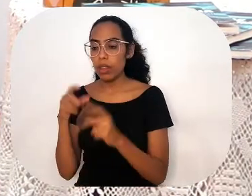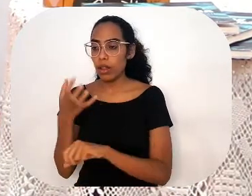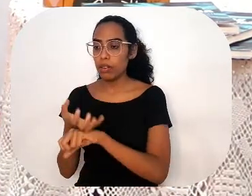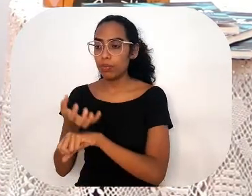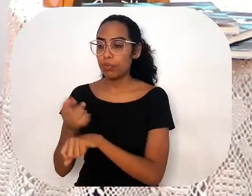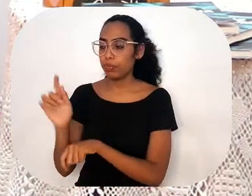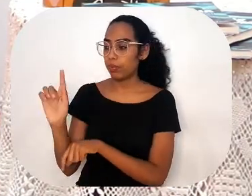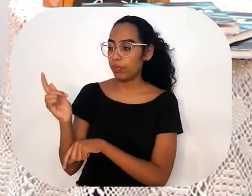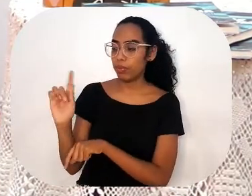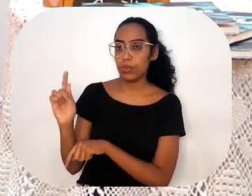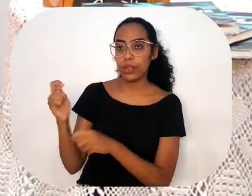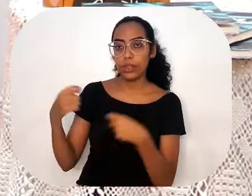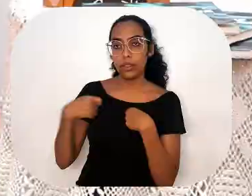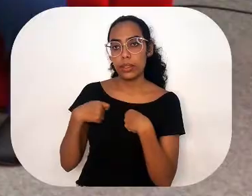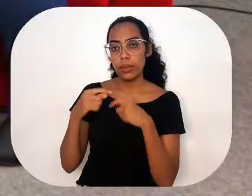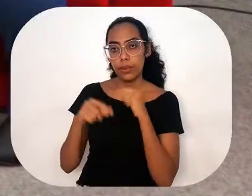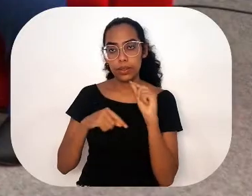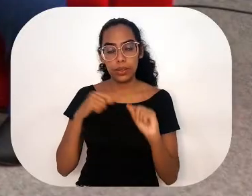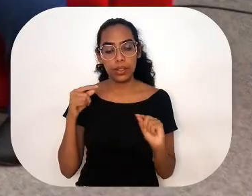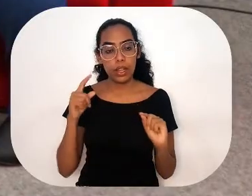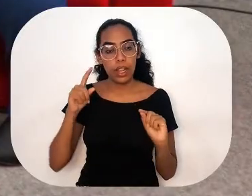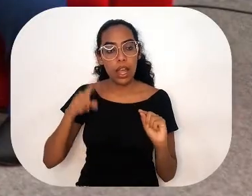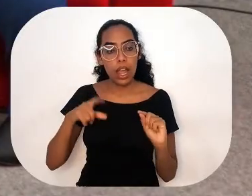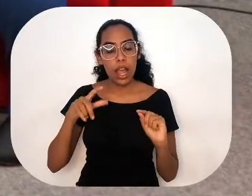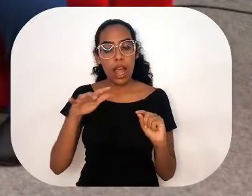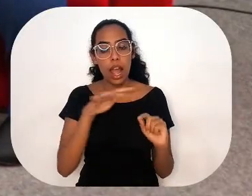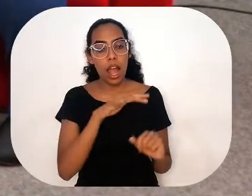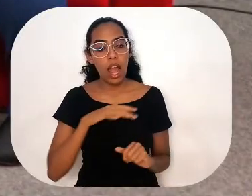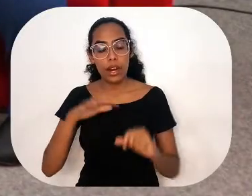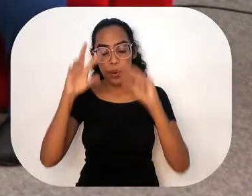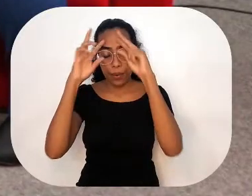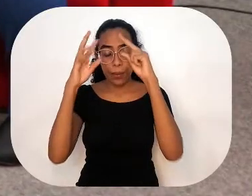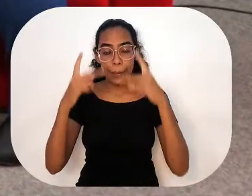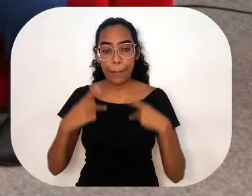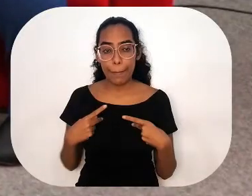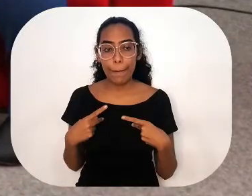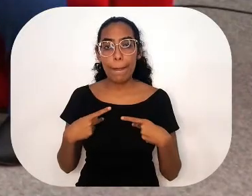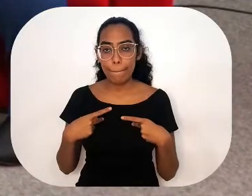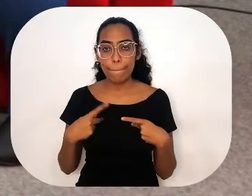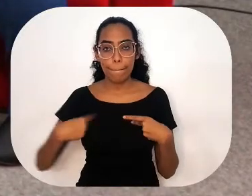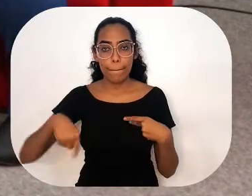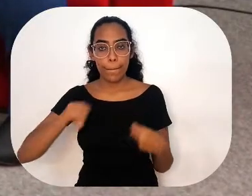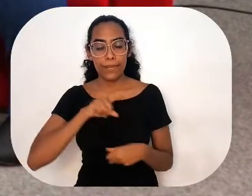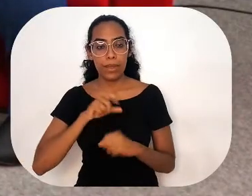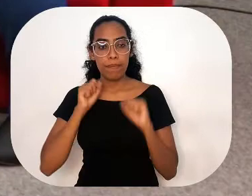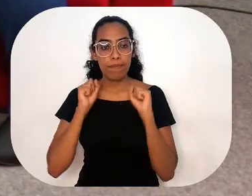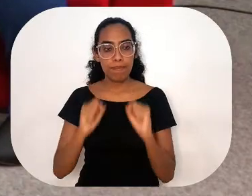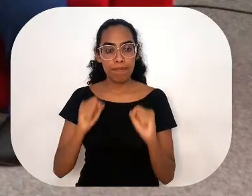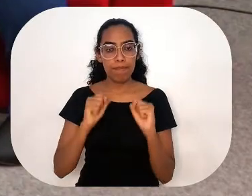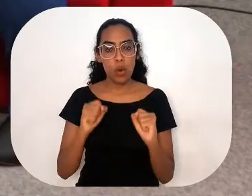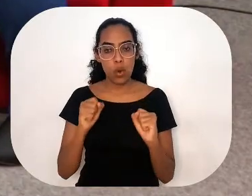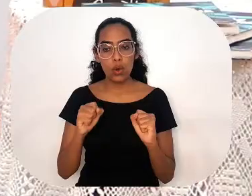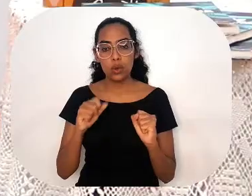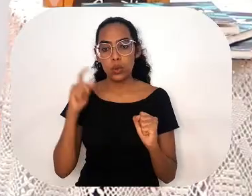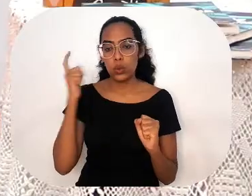seja a geografia ela pode ser sensível a Exatamente Essa condição humana né que ela pode exatamente